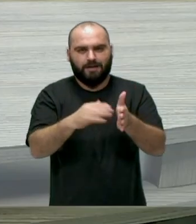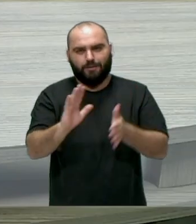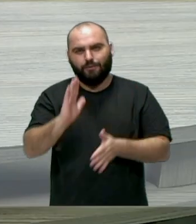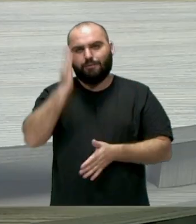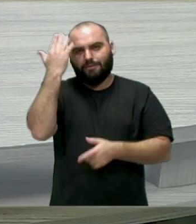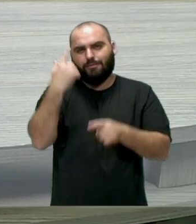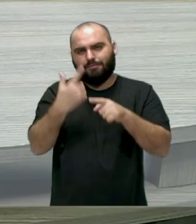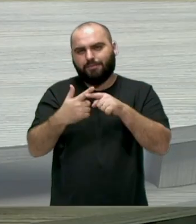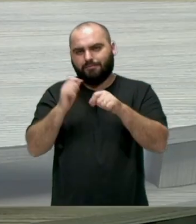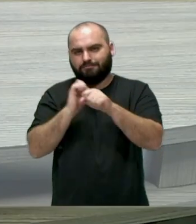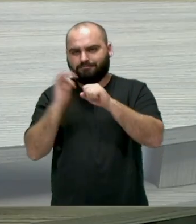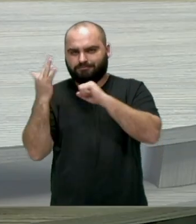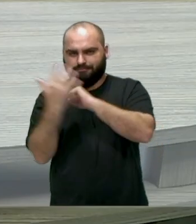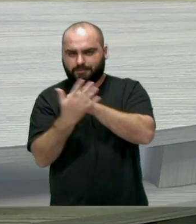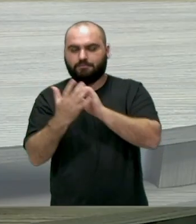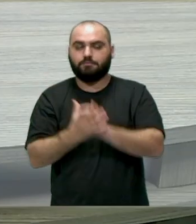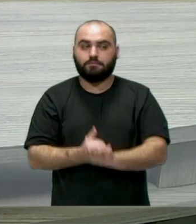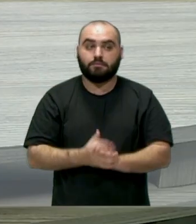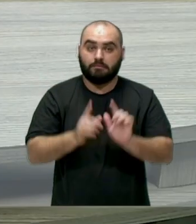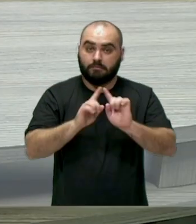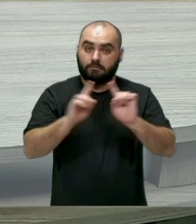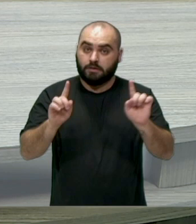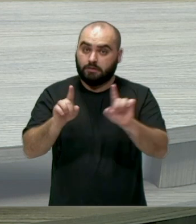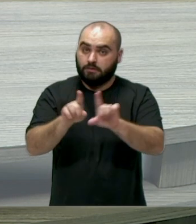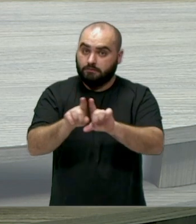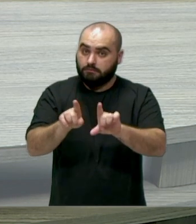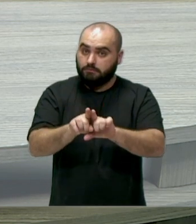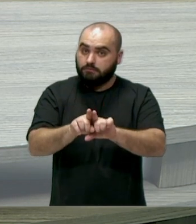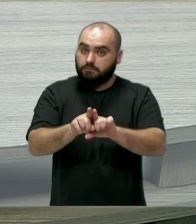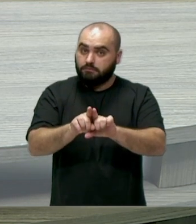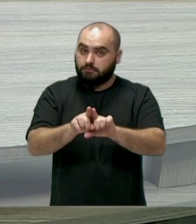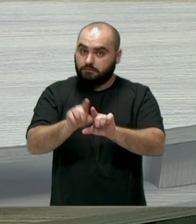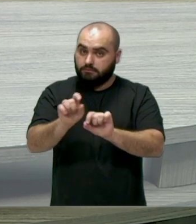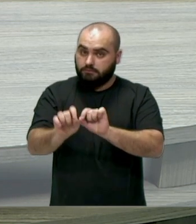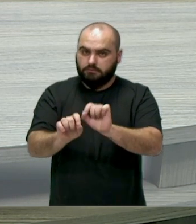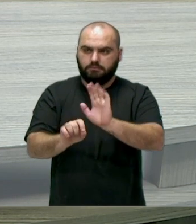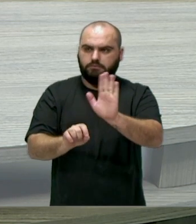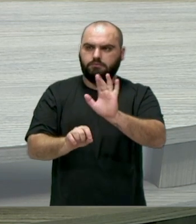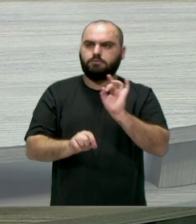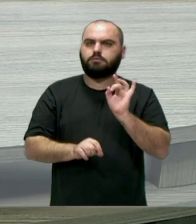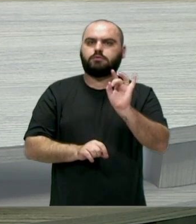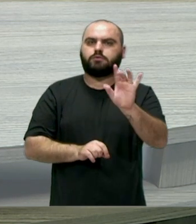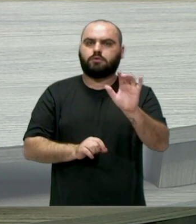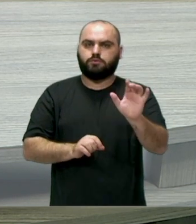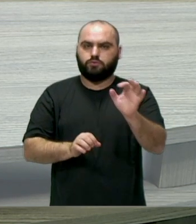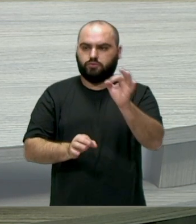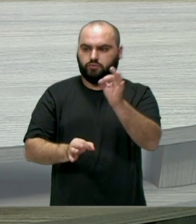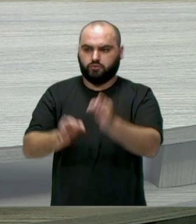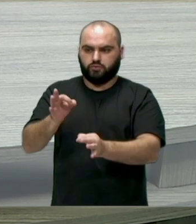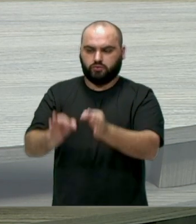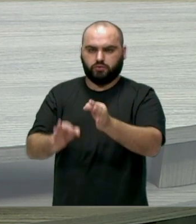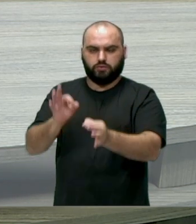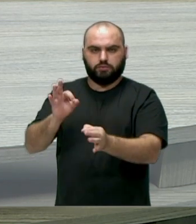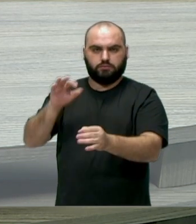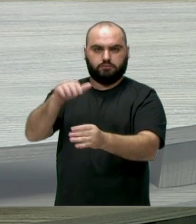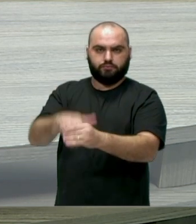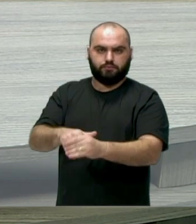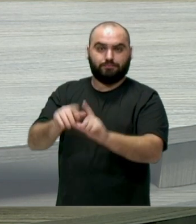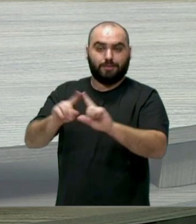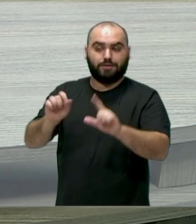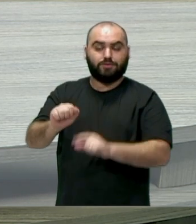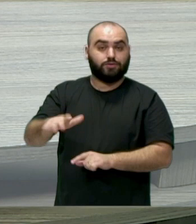por causa da pandemia, mas também, por outro lado, não só apenas na Justiça Eleitoral, mas de uma maneira